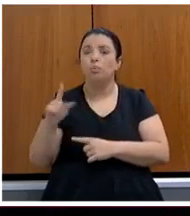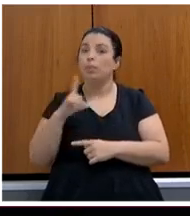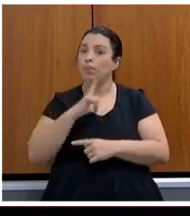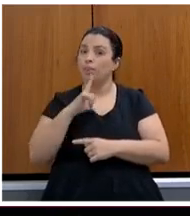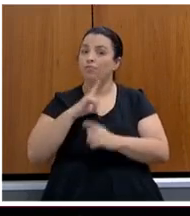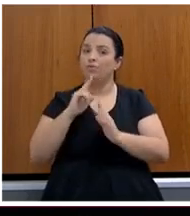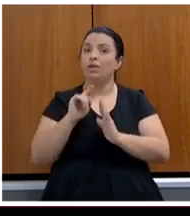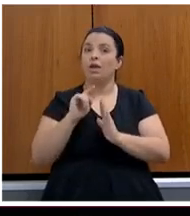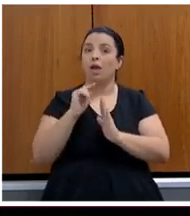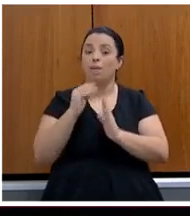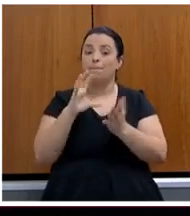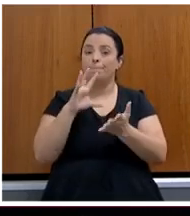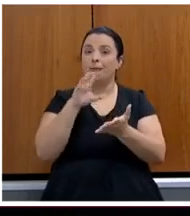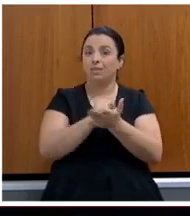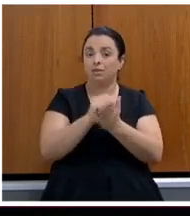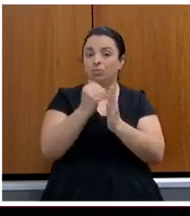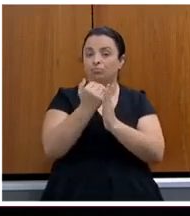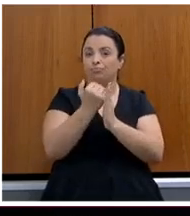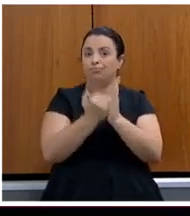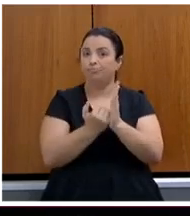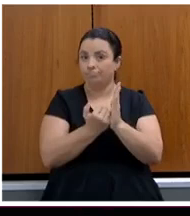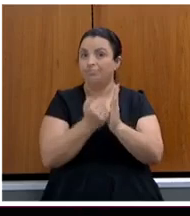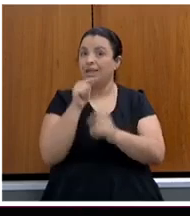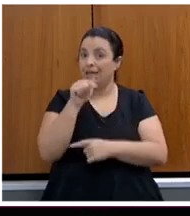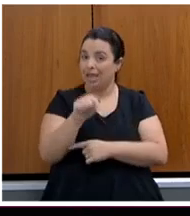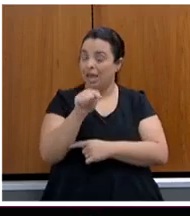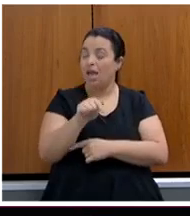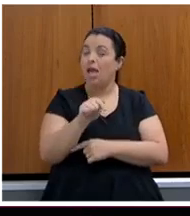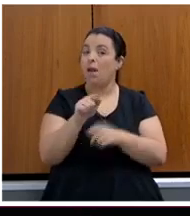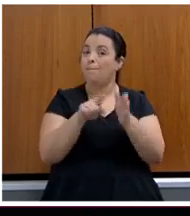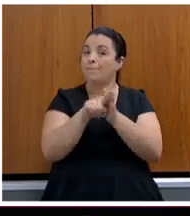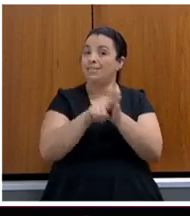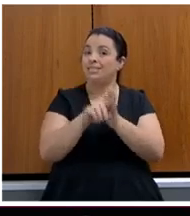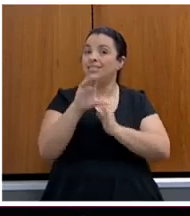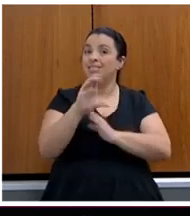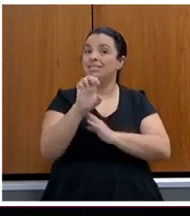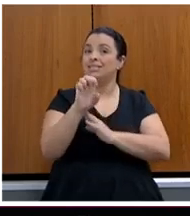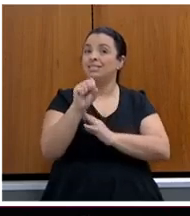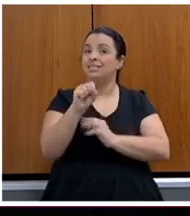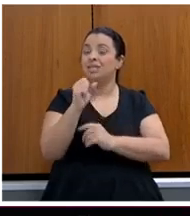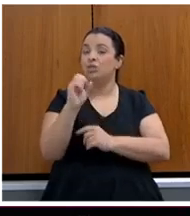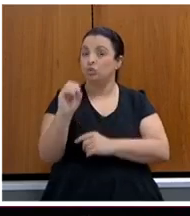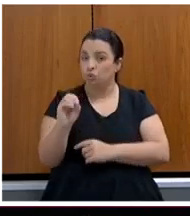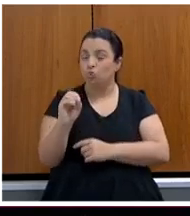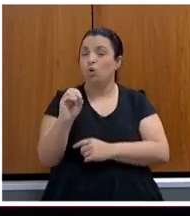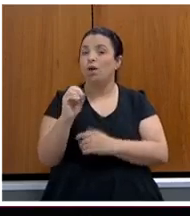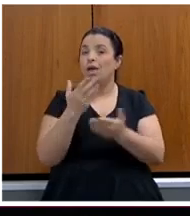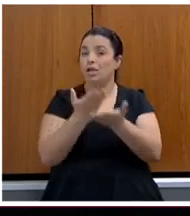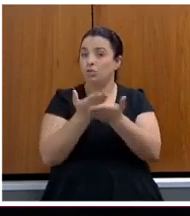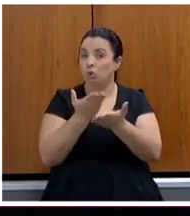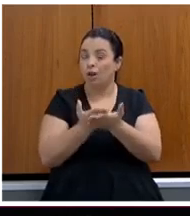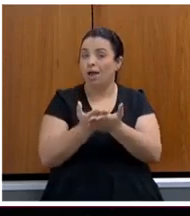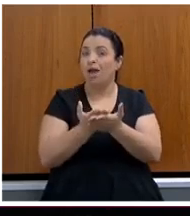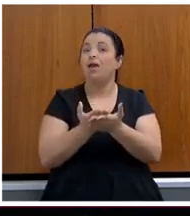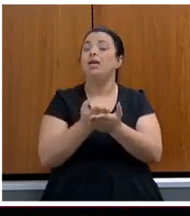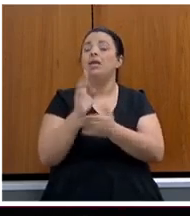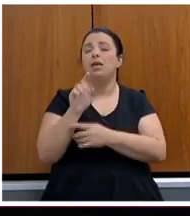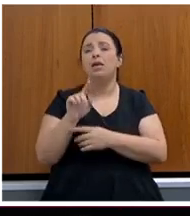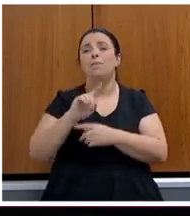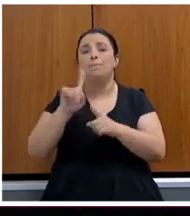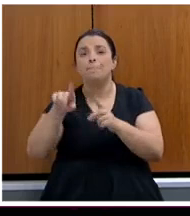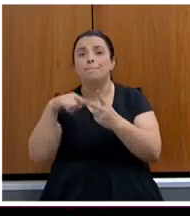significativa de matrículas os dados são do censo escolar é microdados e do INEP né no chão e atenção